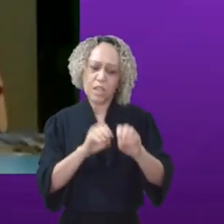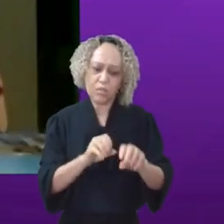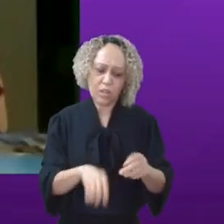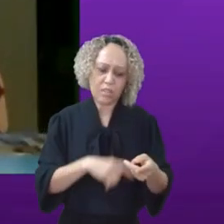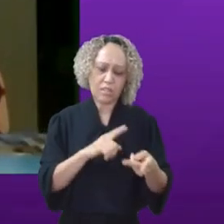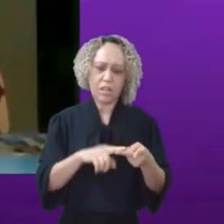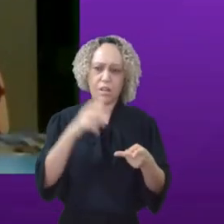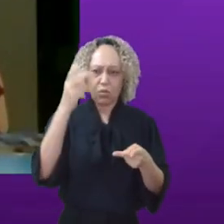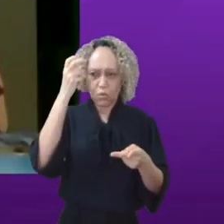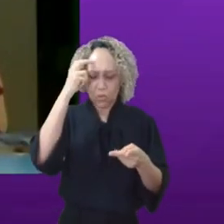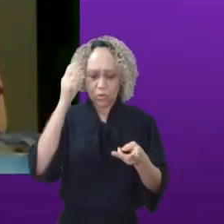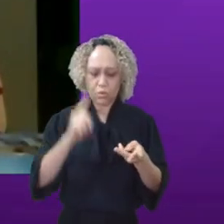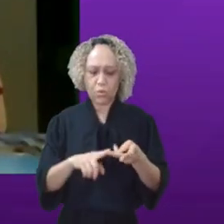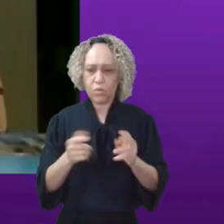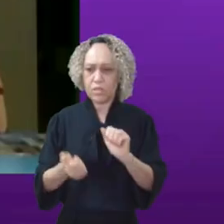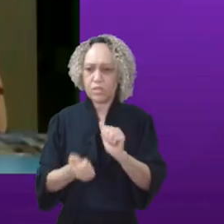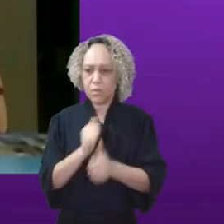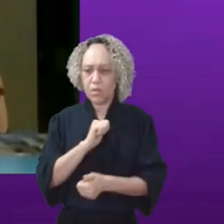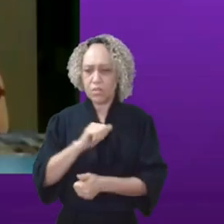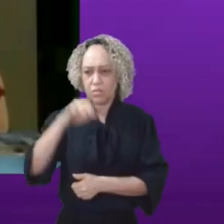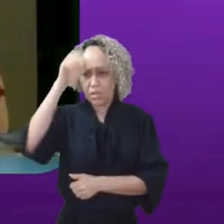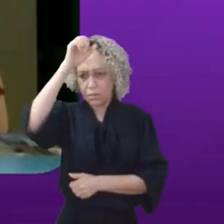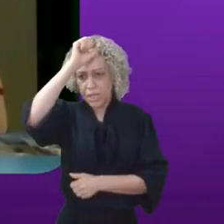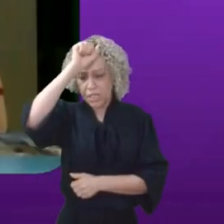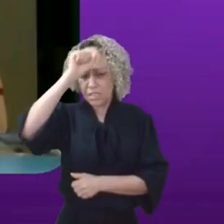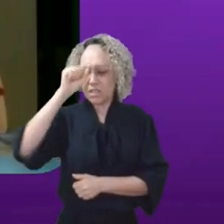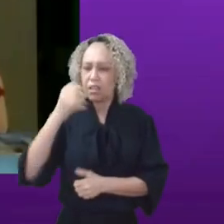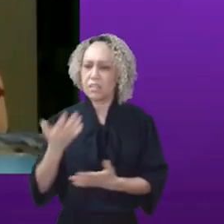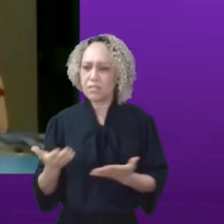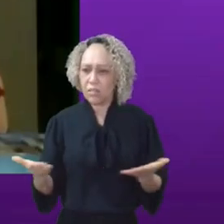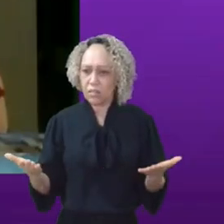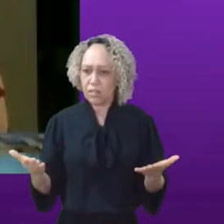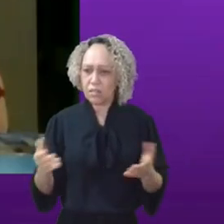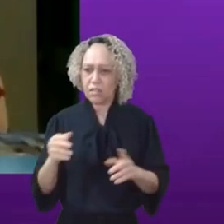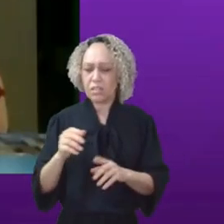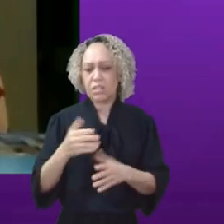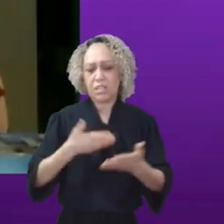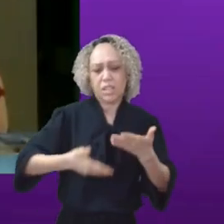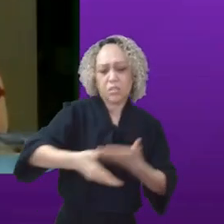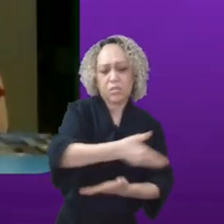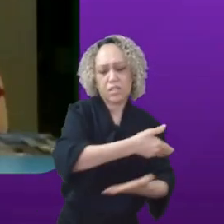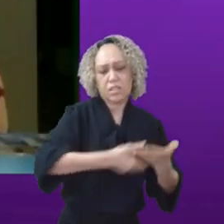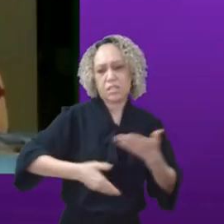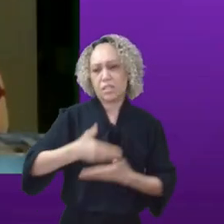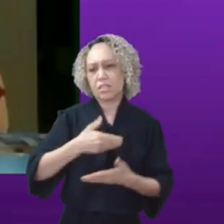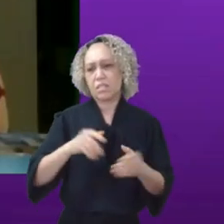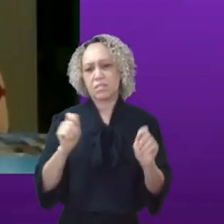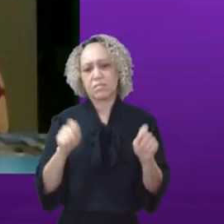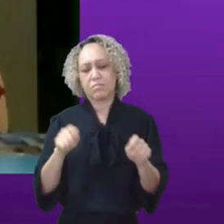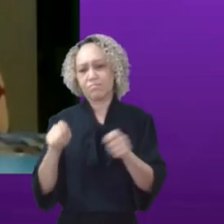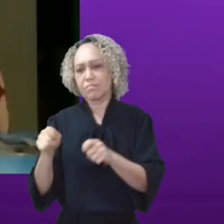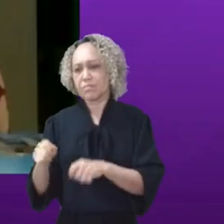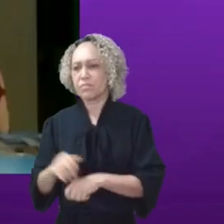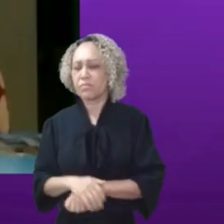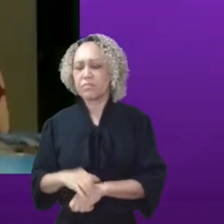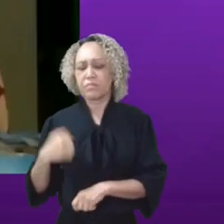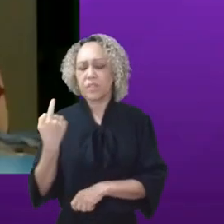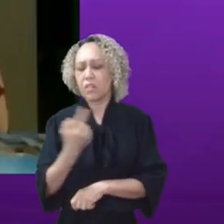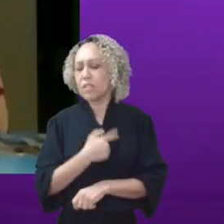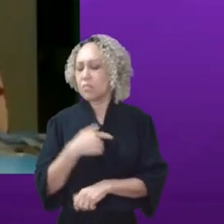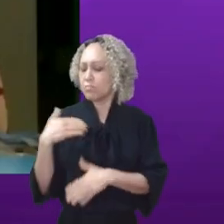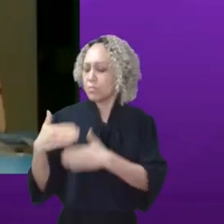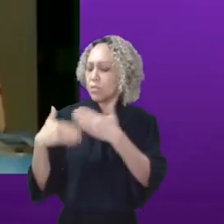cultura, do esporte, dos aprendizados todos, da socialização, né? Então, nós temos